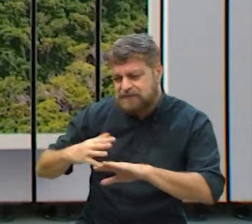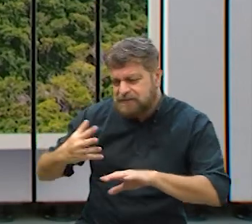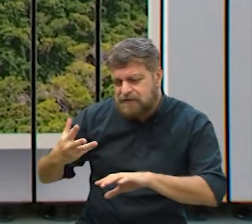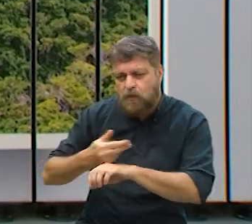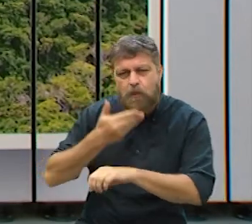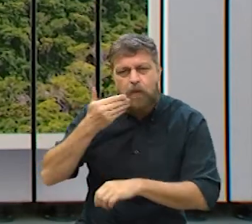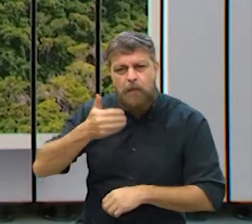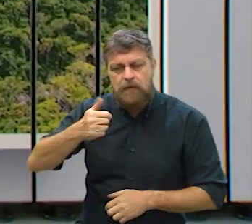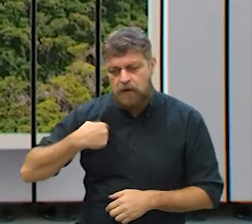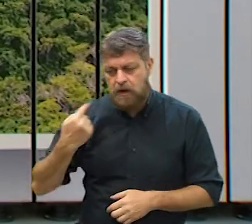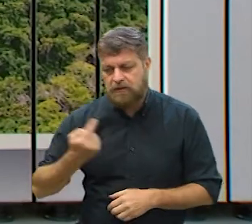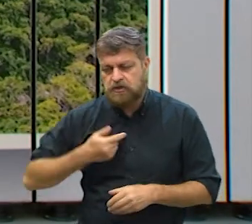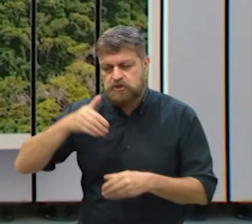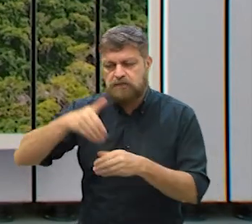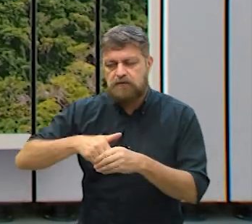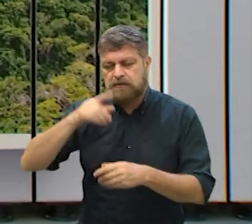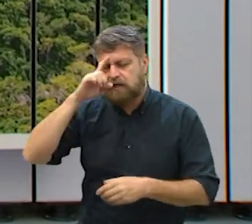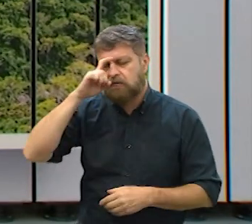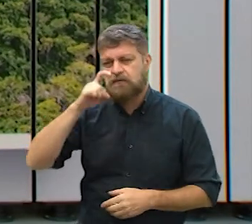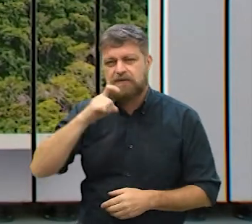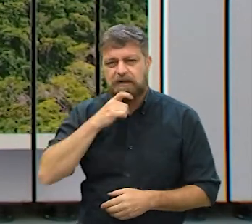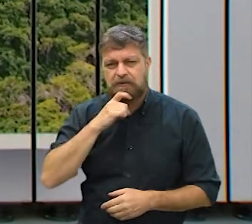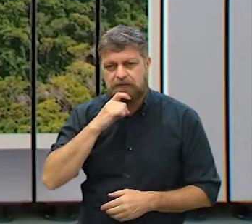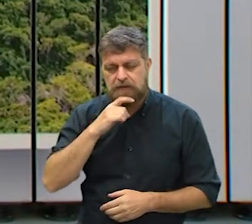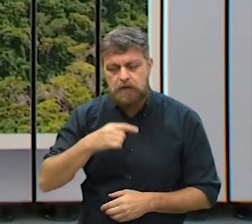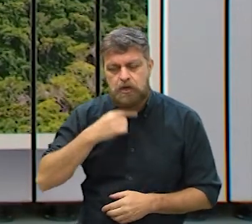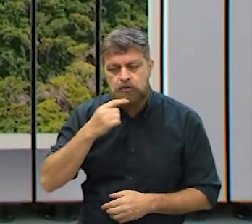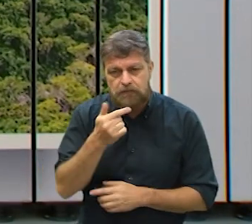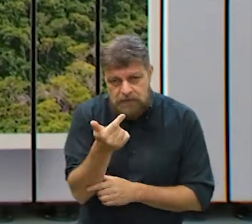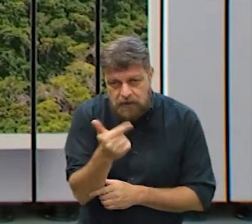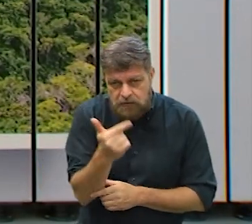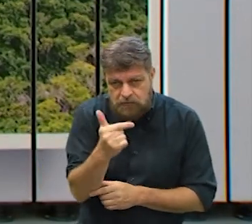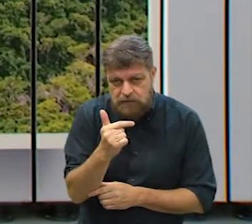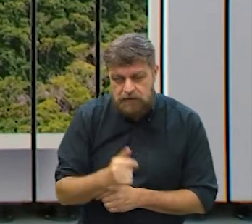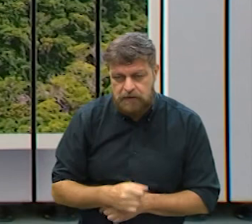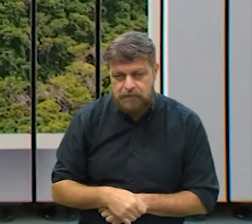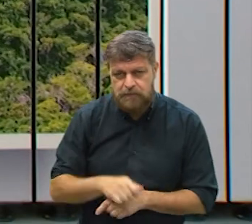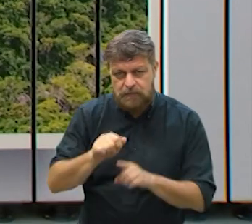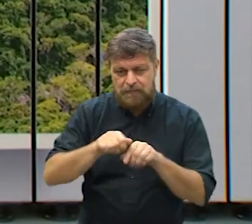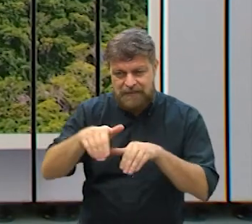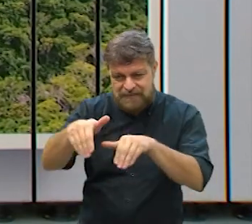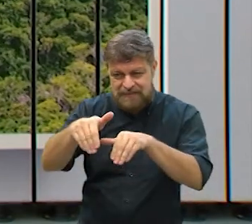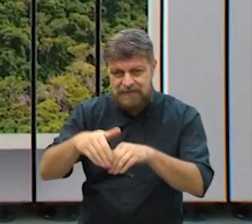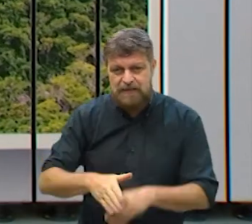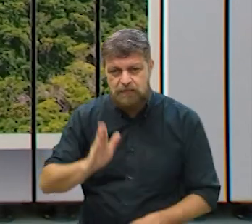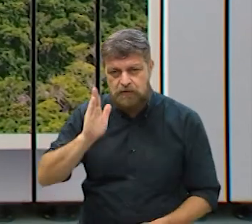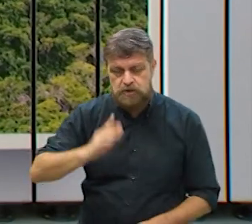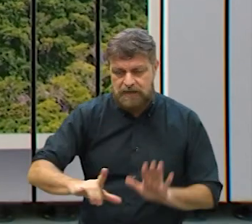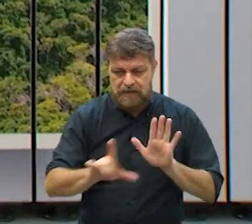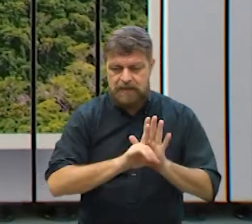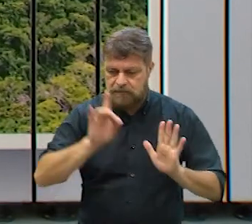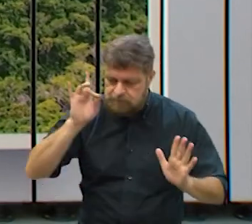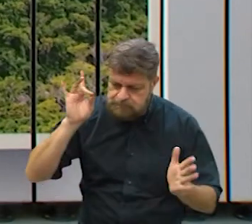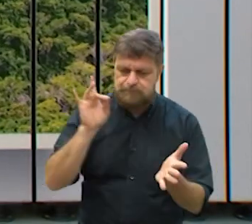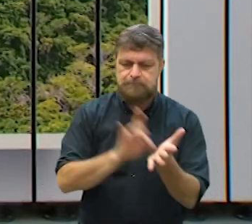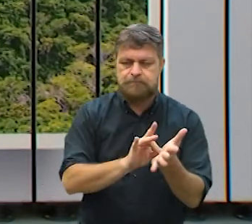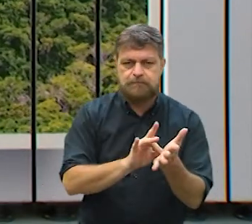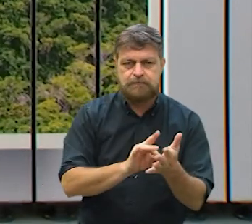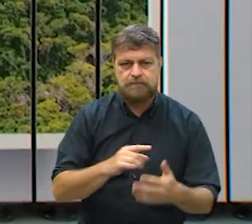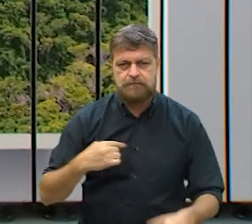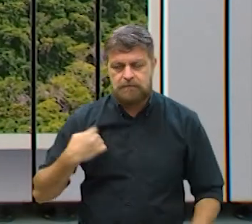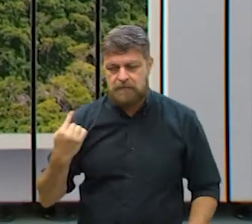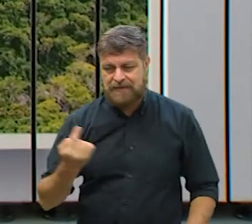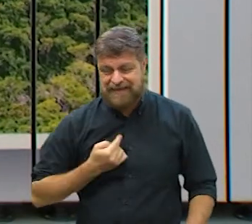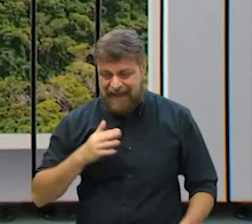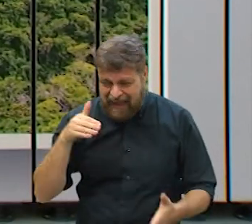nós podermos votar com tranquilidade. E não tenha dúvida disso, até o final de setembro isso aí vai ser uma lei já. Nós vamos,